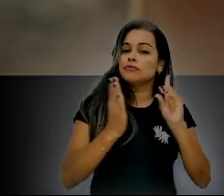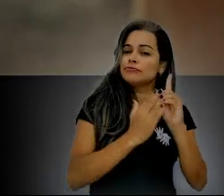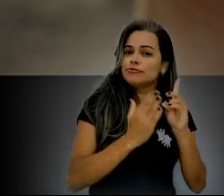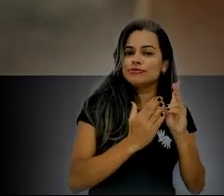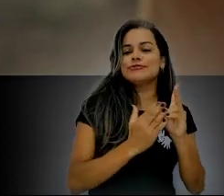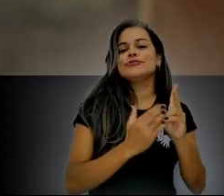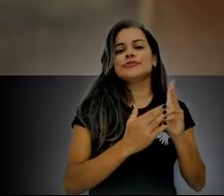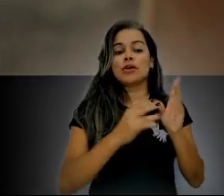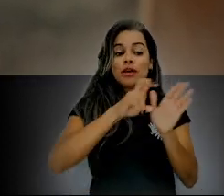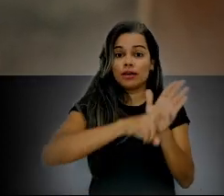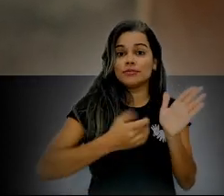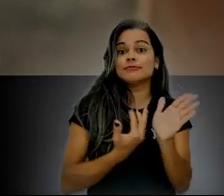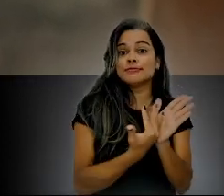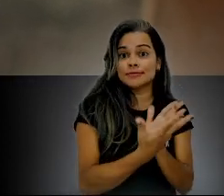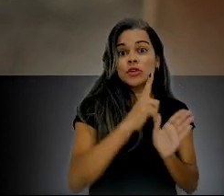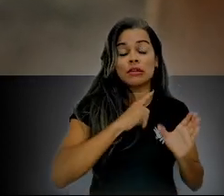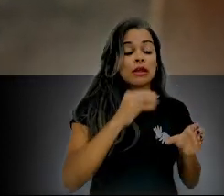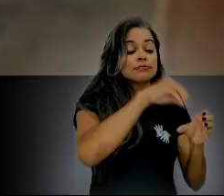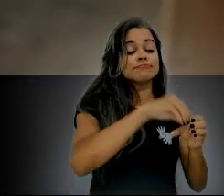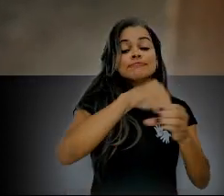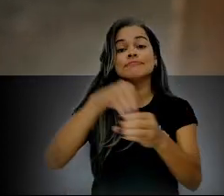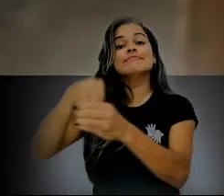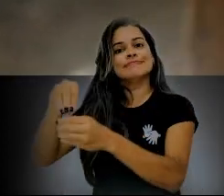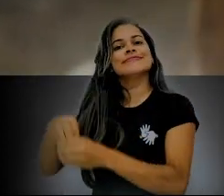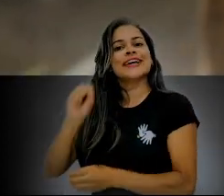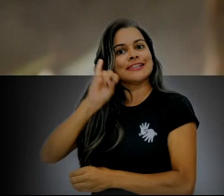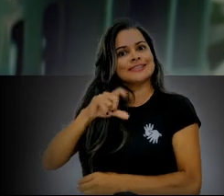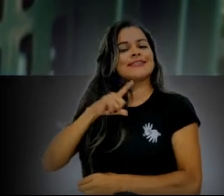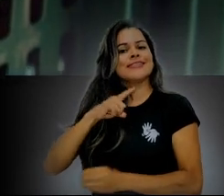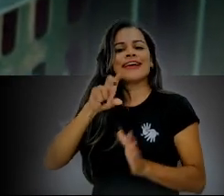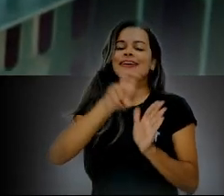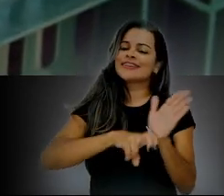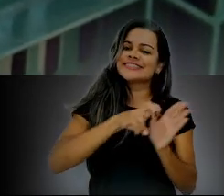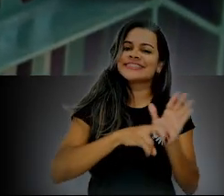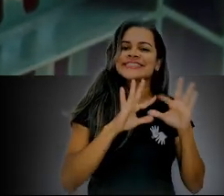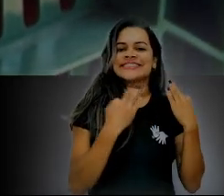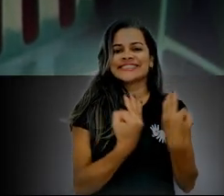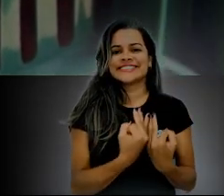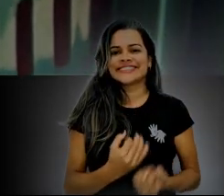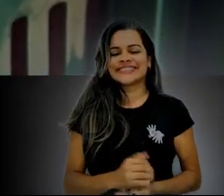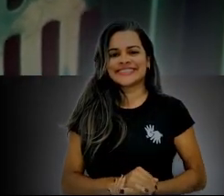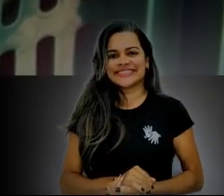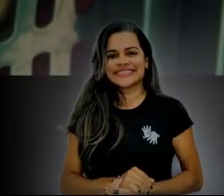agroecologia ela pode estar dentre todos esses pequenos espaços onde se tem a questão denominação de agricultura familiar